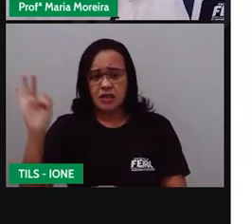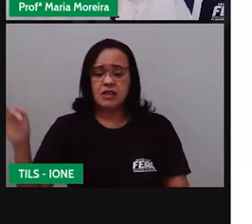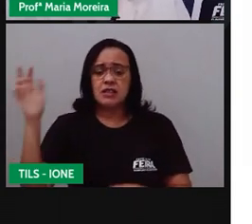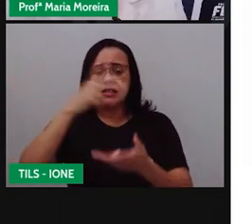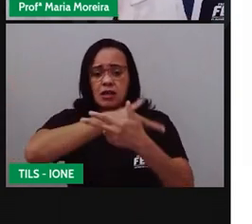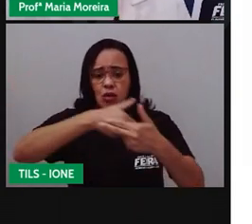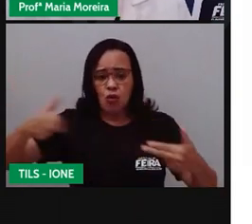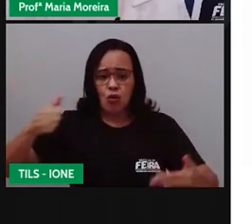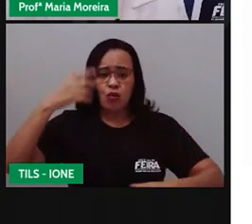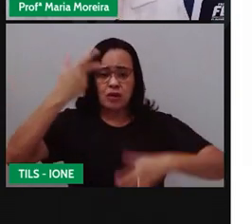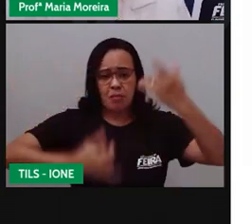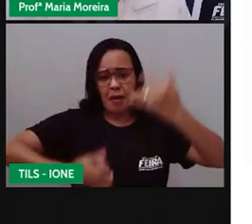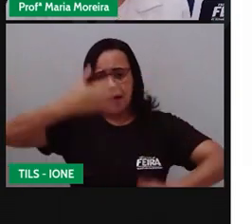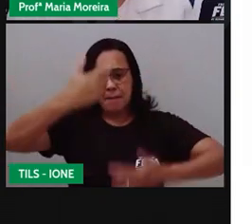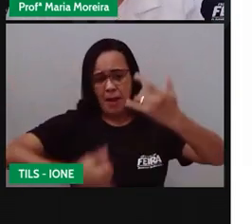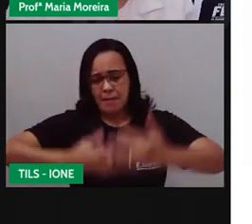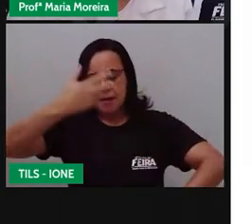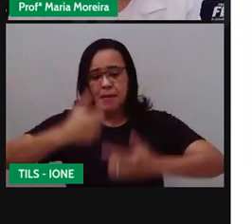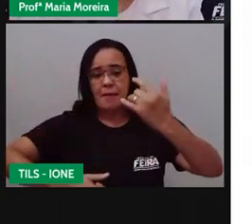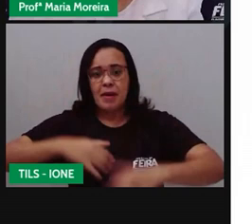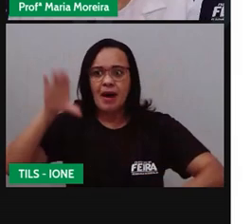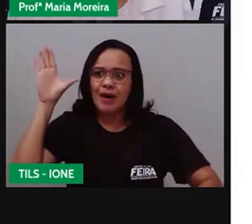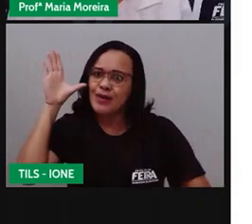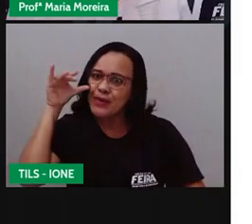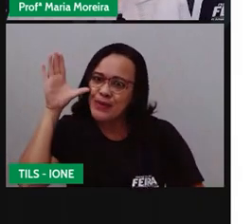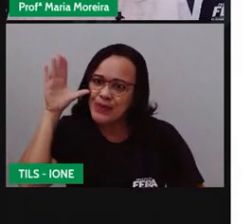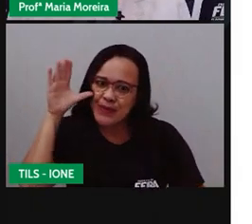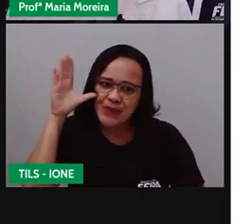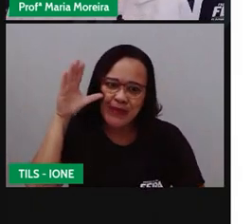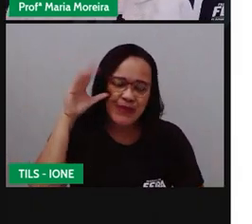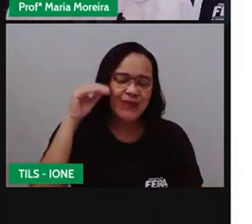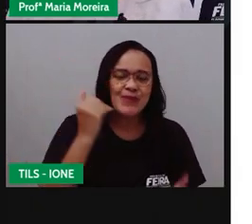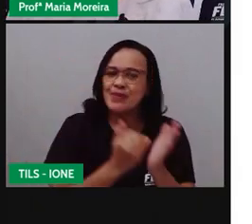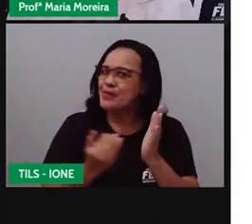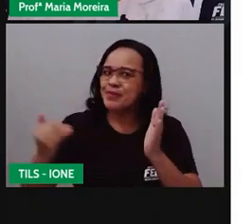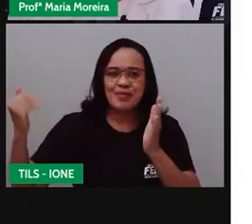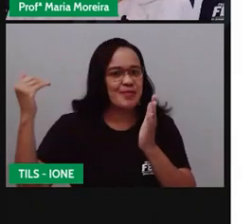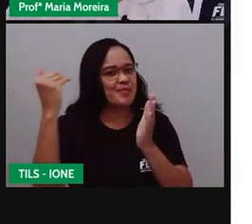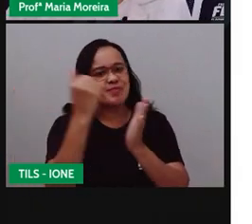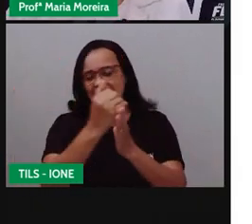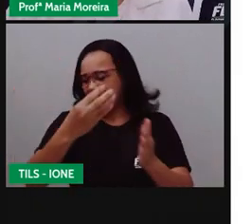contar o quê? Sobre a vida. Então, você fica o quê? Curioso para saber um pouco mais